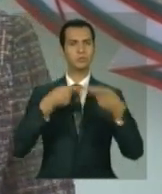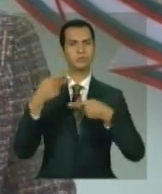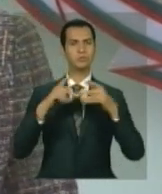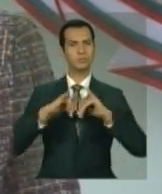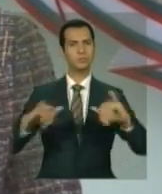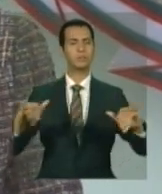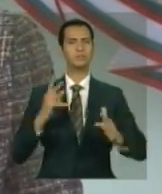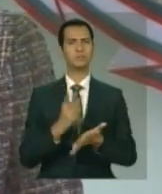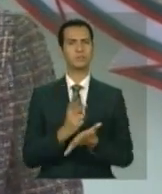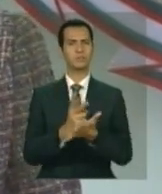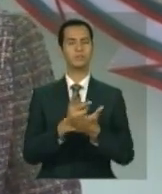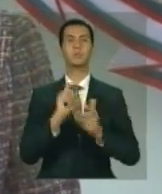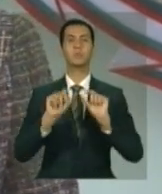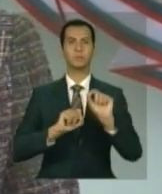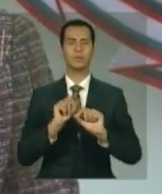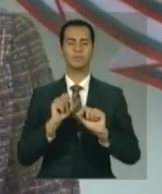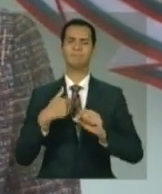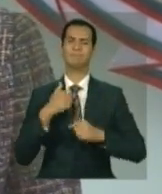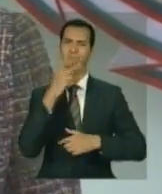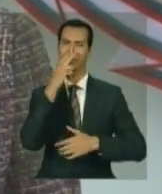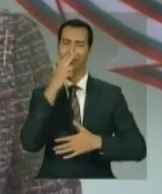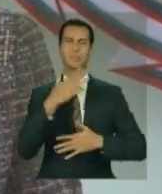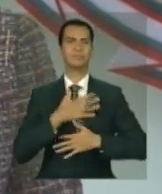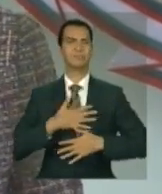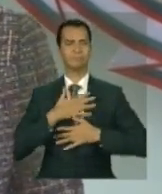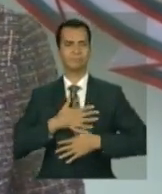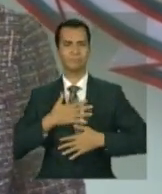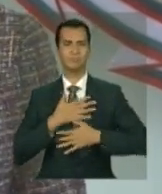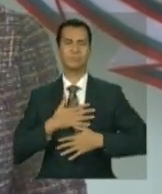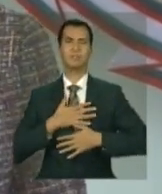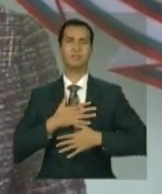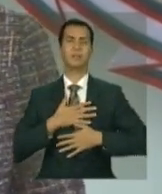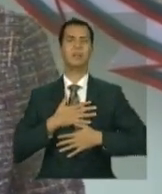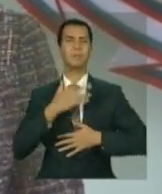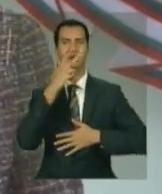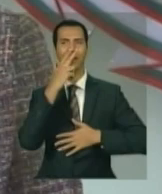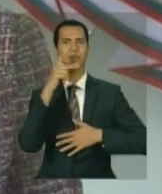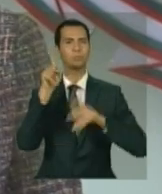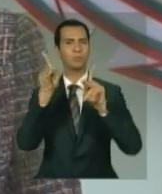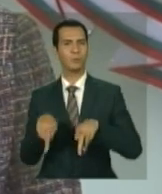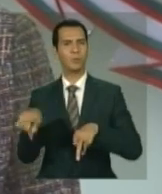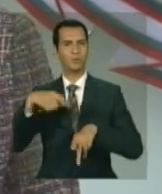manifestações de carinho pelo Brasil e pelo que ele representa.